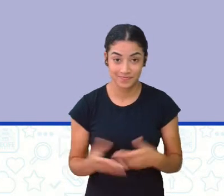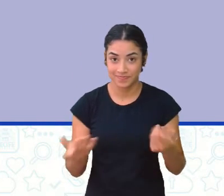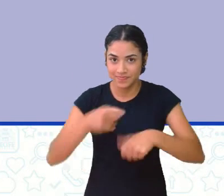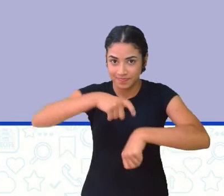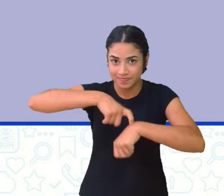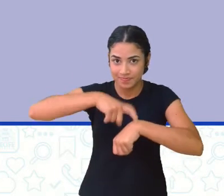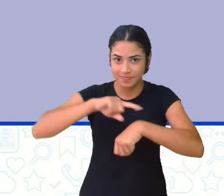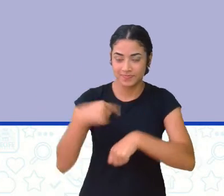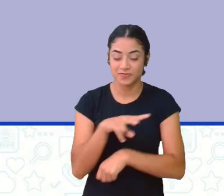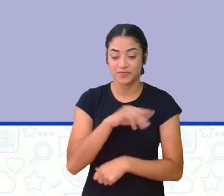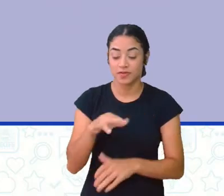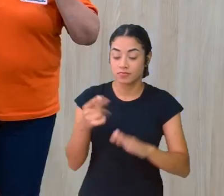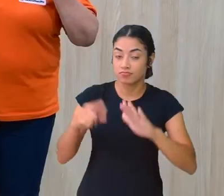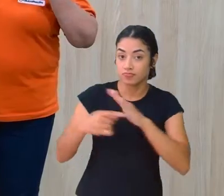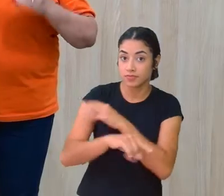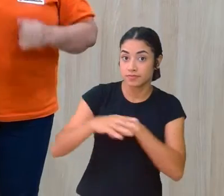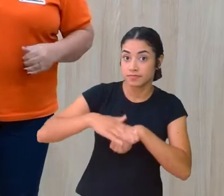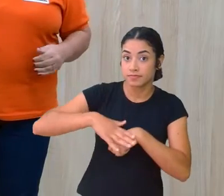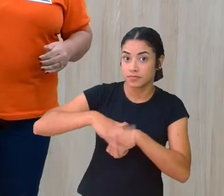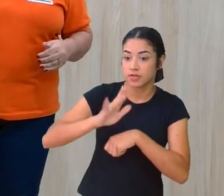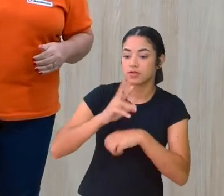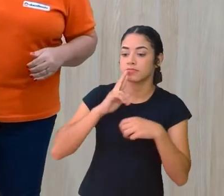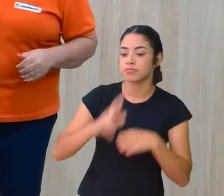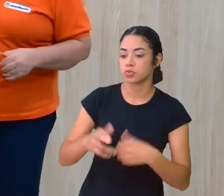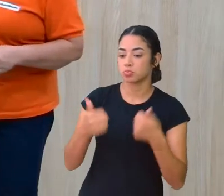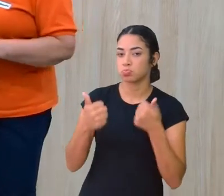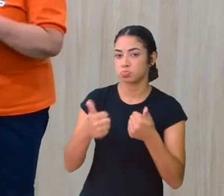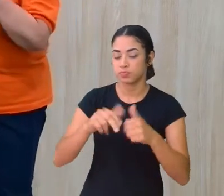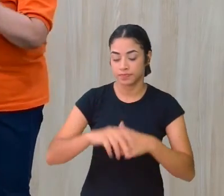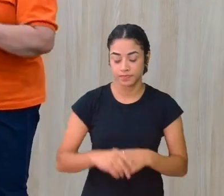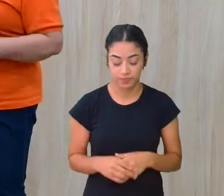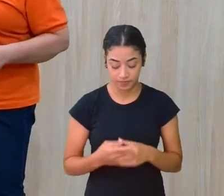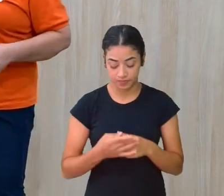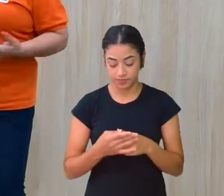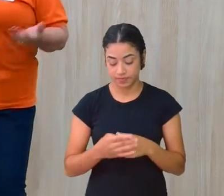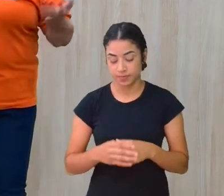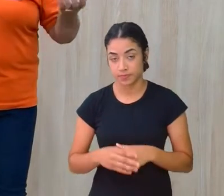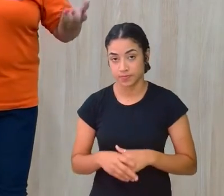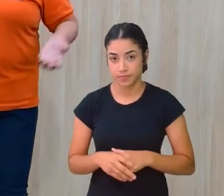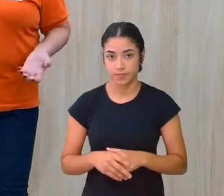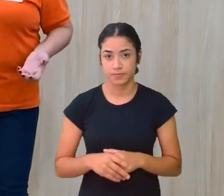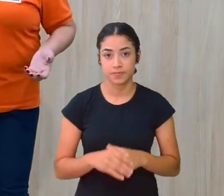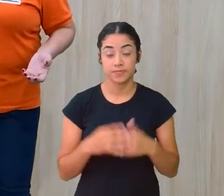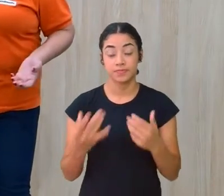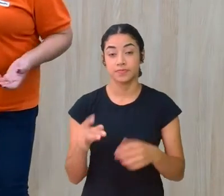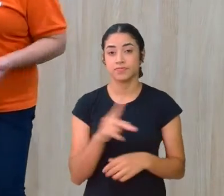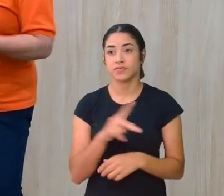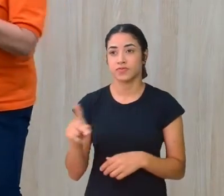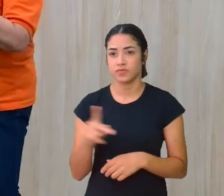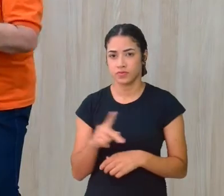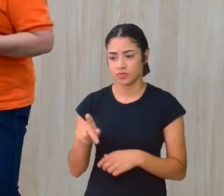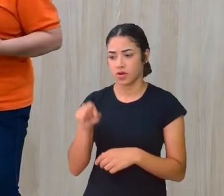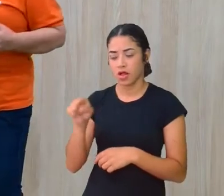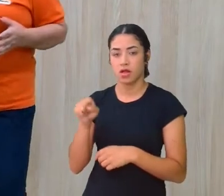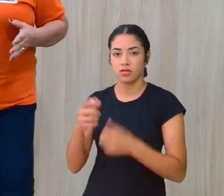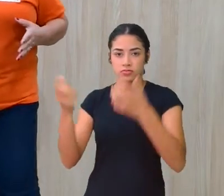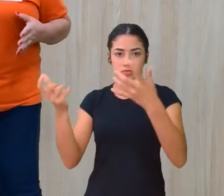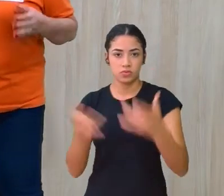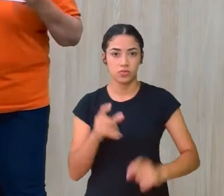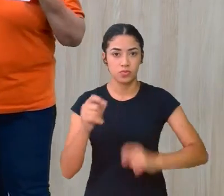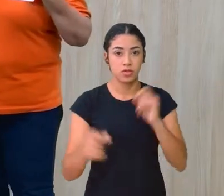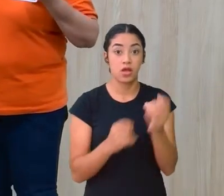gente aprofundar para melhor responder essas questões. Então, aí, a professora traz para a gente, olha,